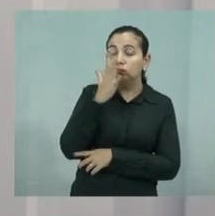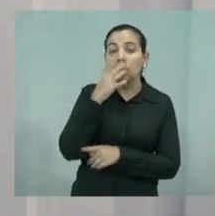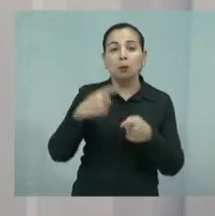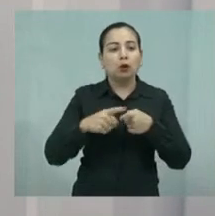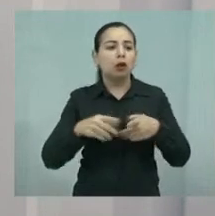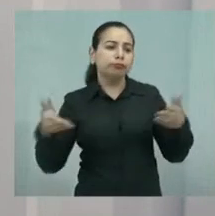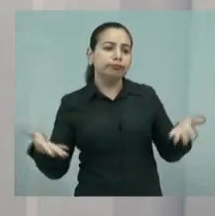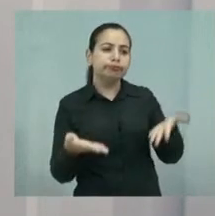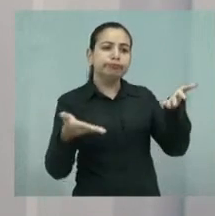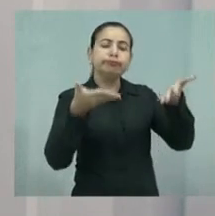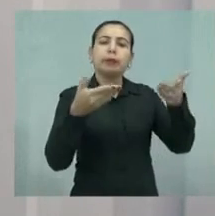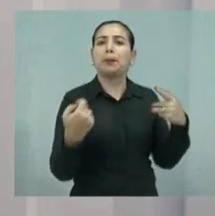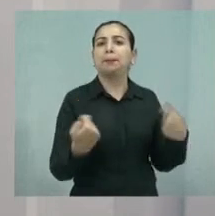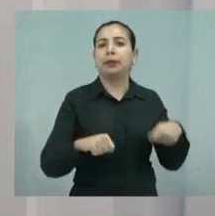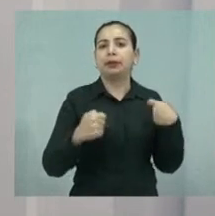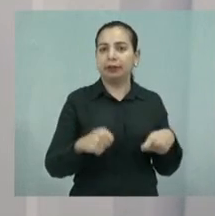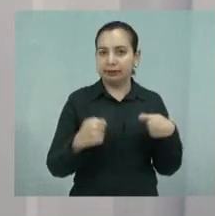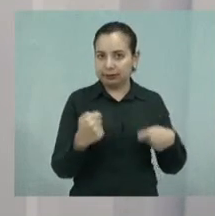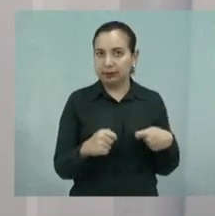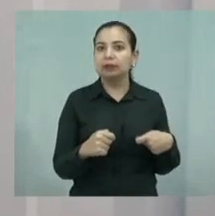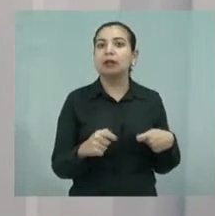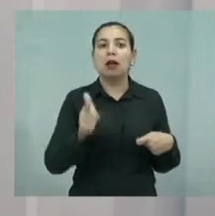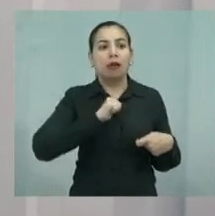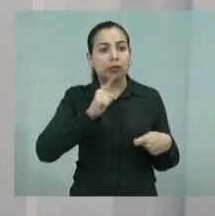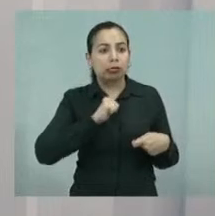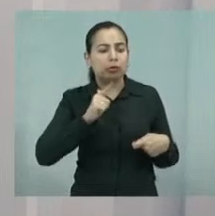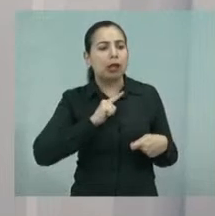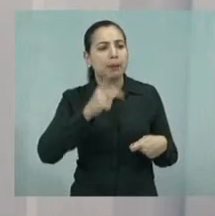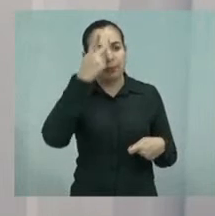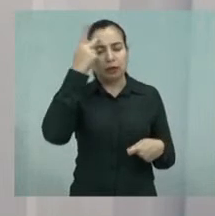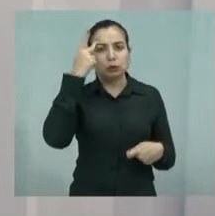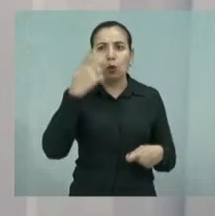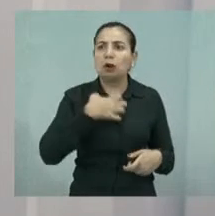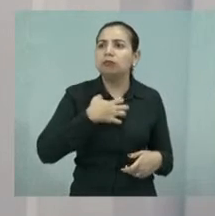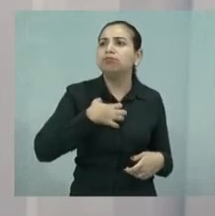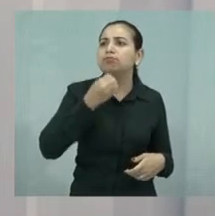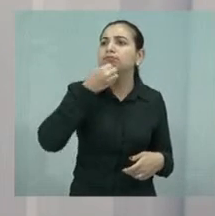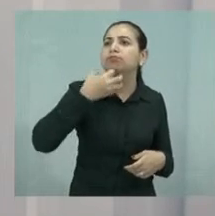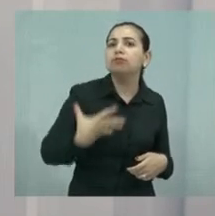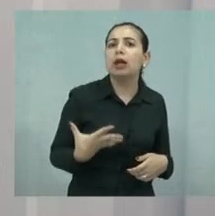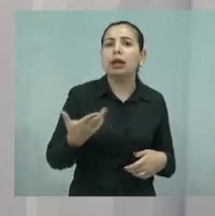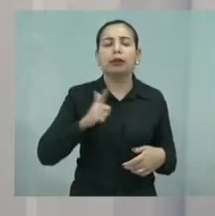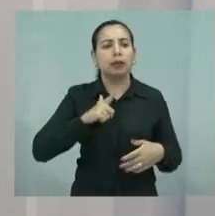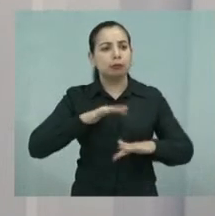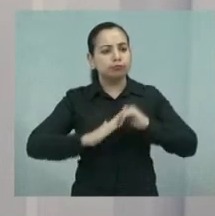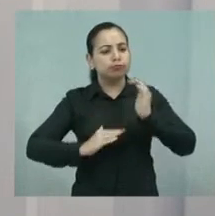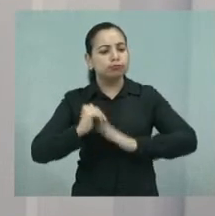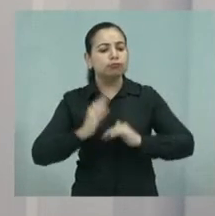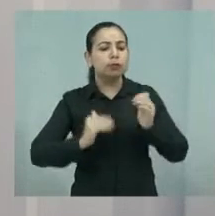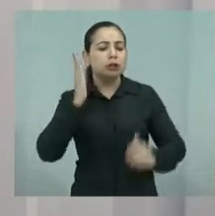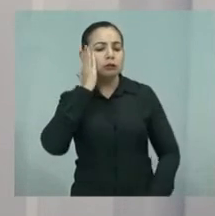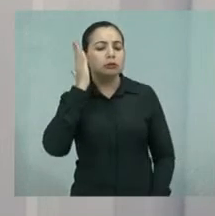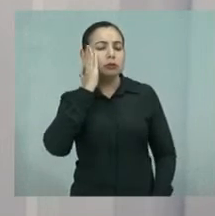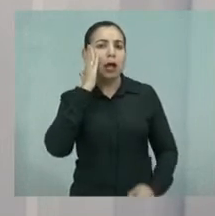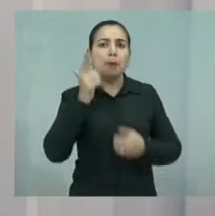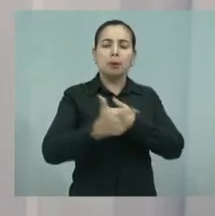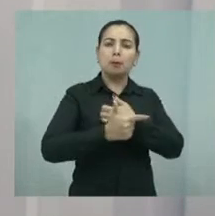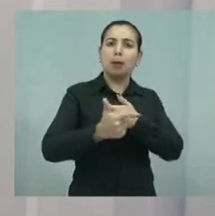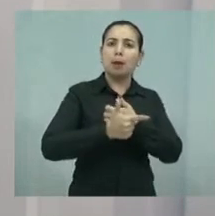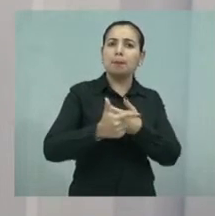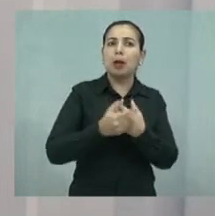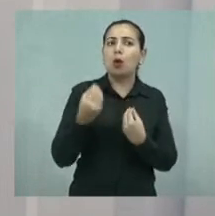para desenvolver a gestão, para ter pessoas estimuladas, qualificadas e cientes do seu papel